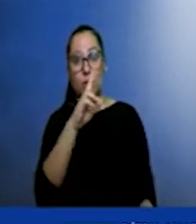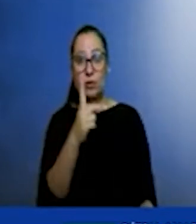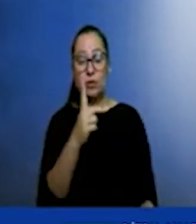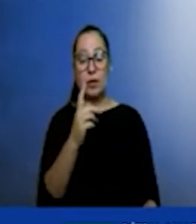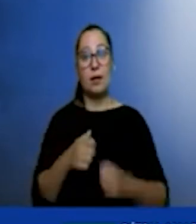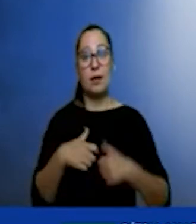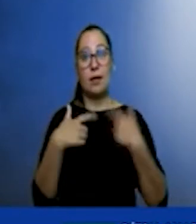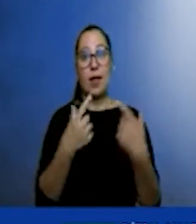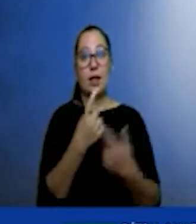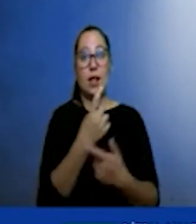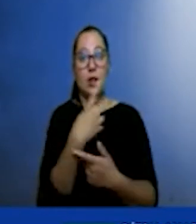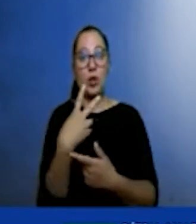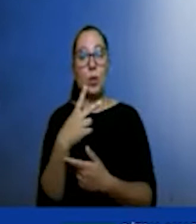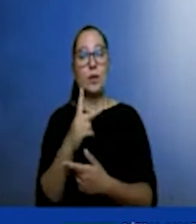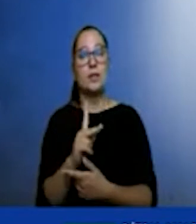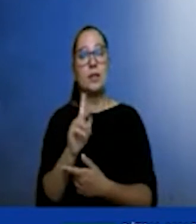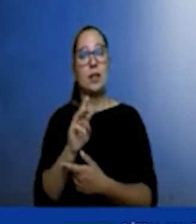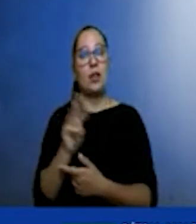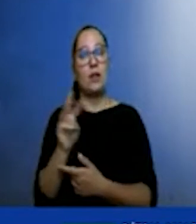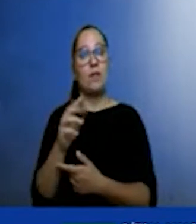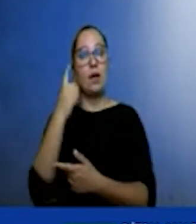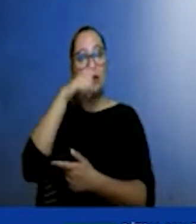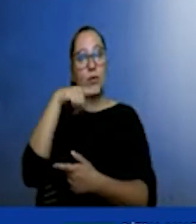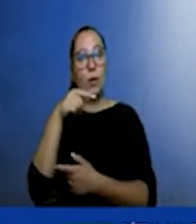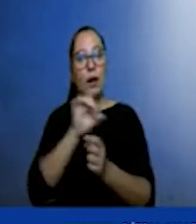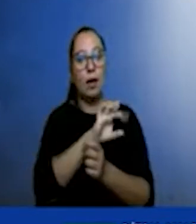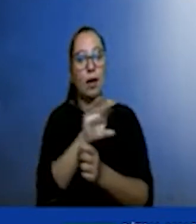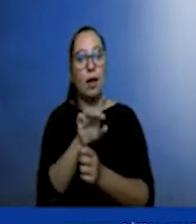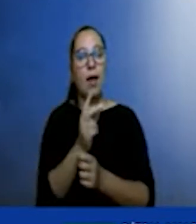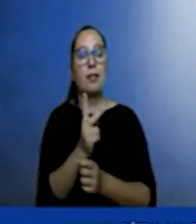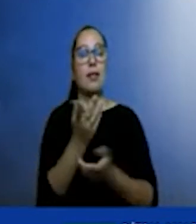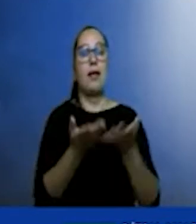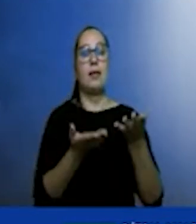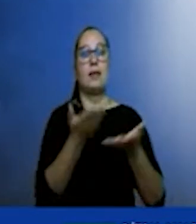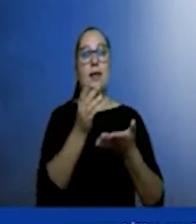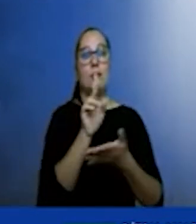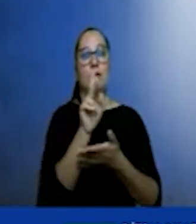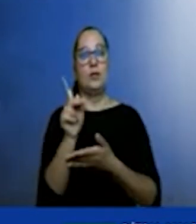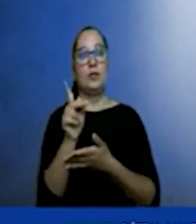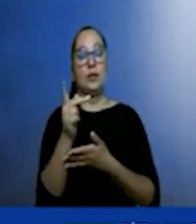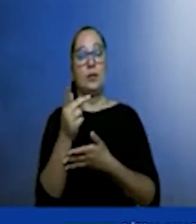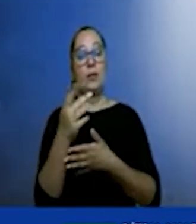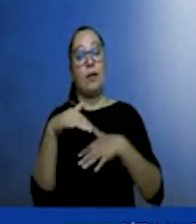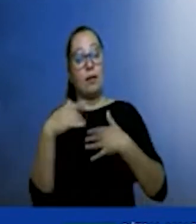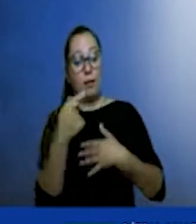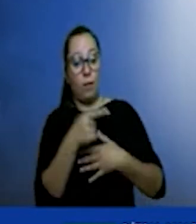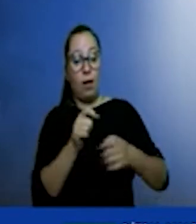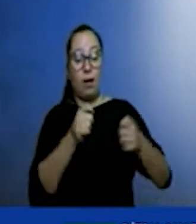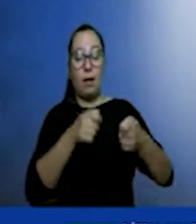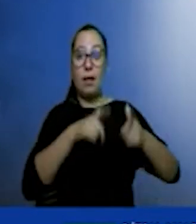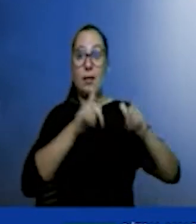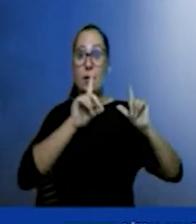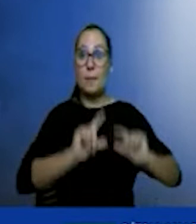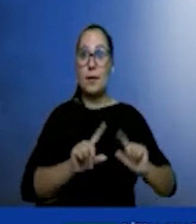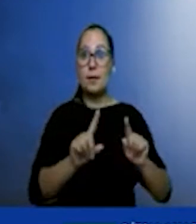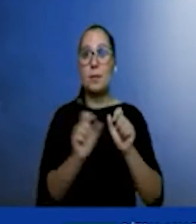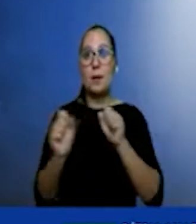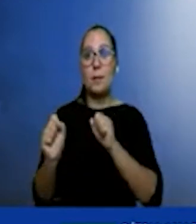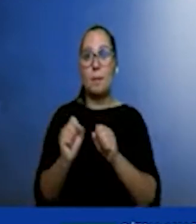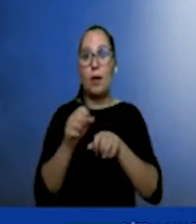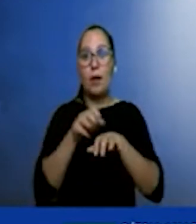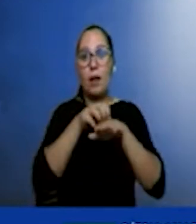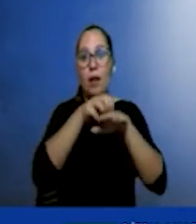por quilo de hidrogênio. Então, nós vamos ter um custo muito menor e uma possibilidade de levar na ponta